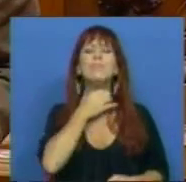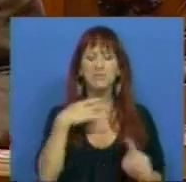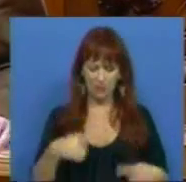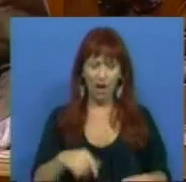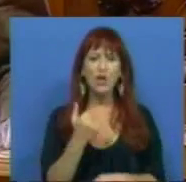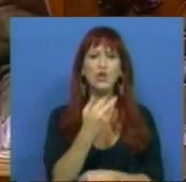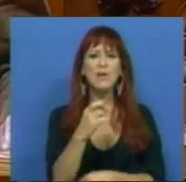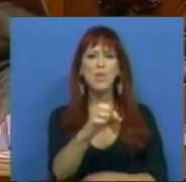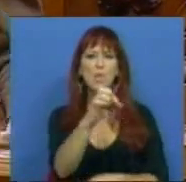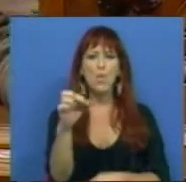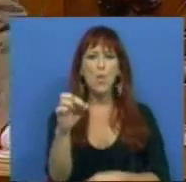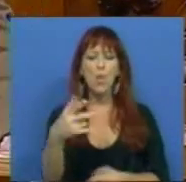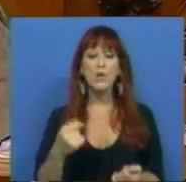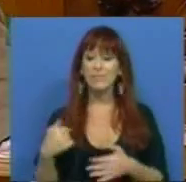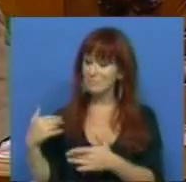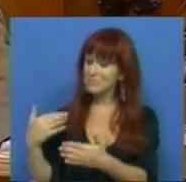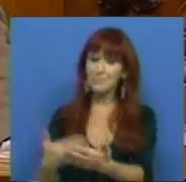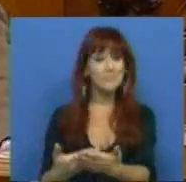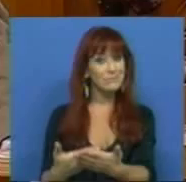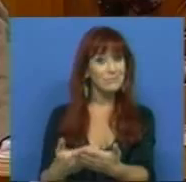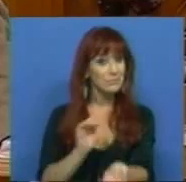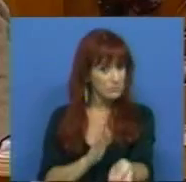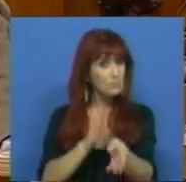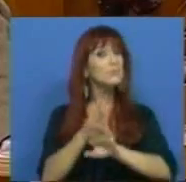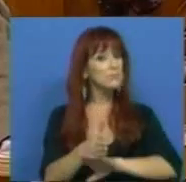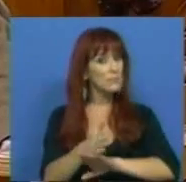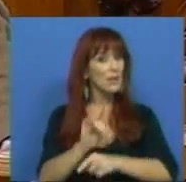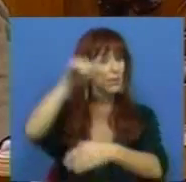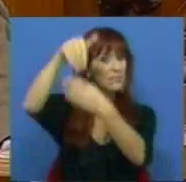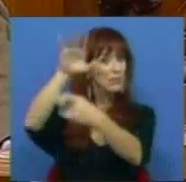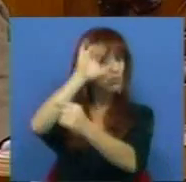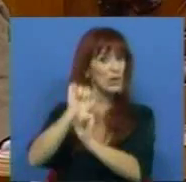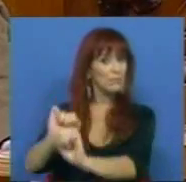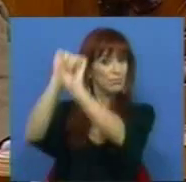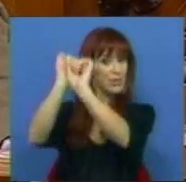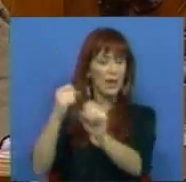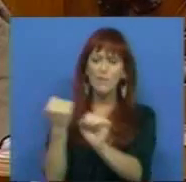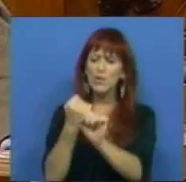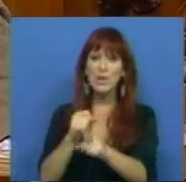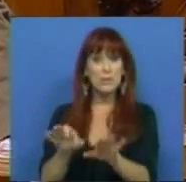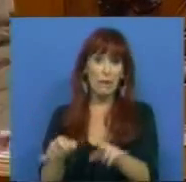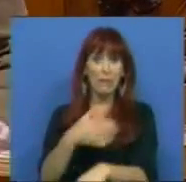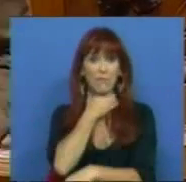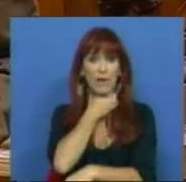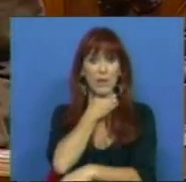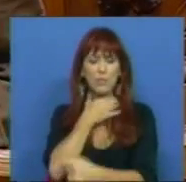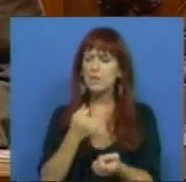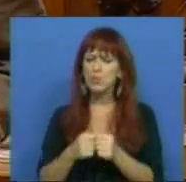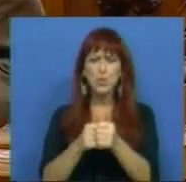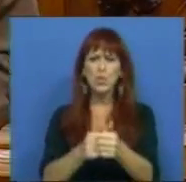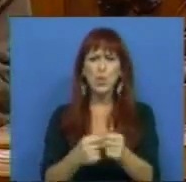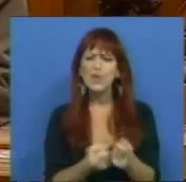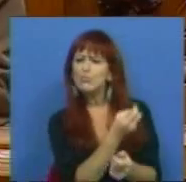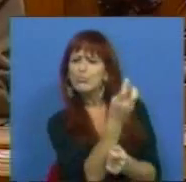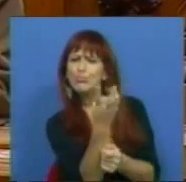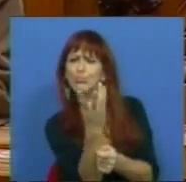em 2008. Entretanto, continuou nacionalizado a funcionar falido, sem cumprir